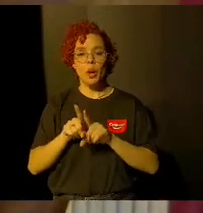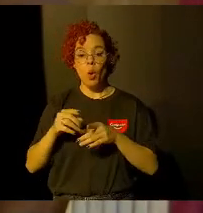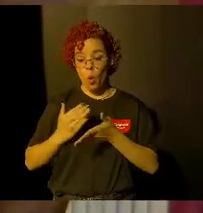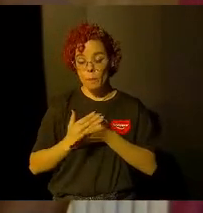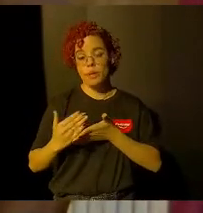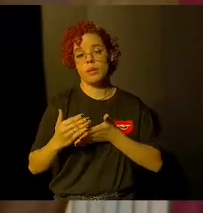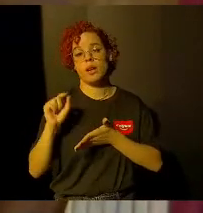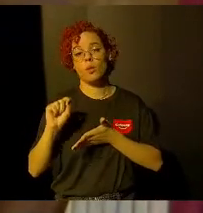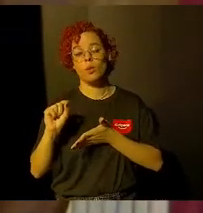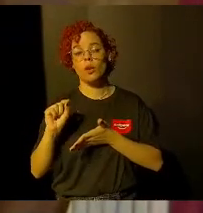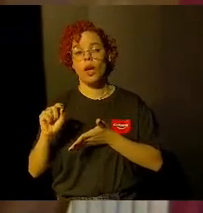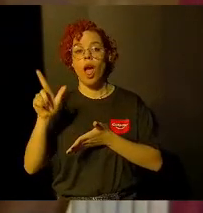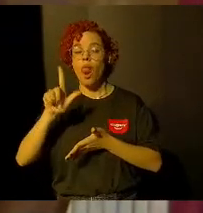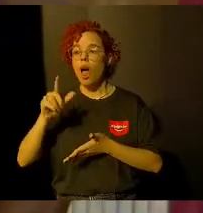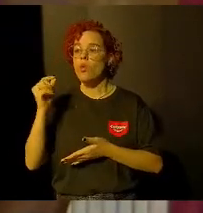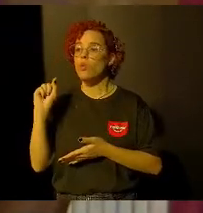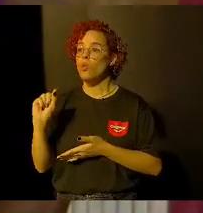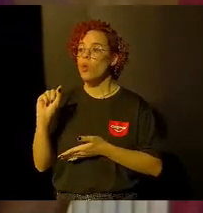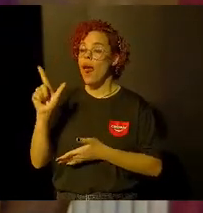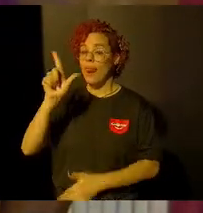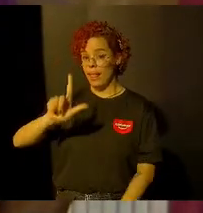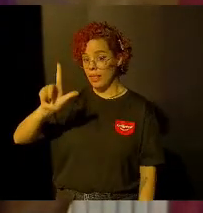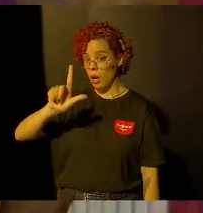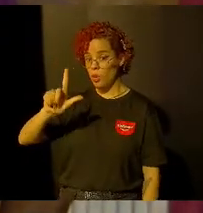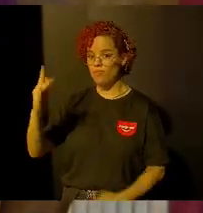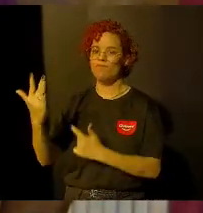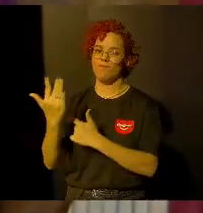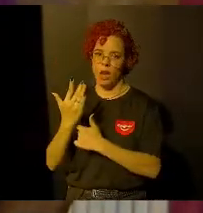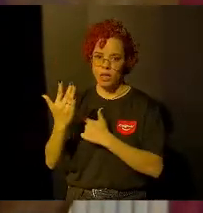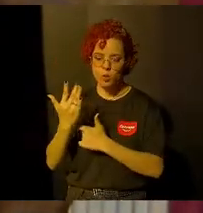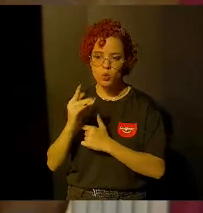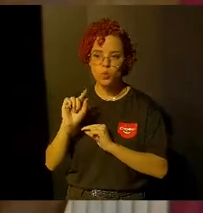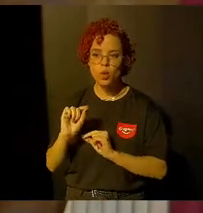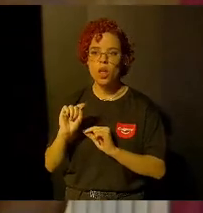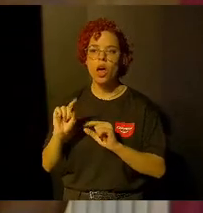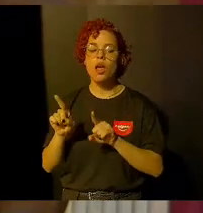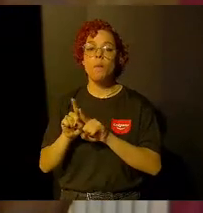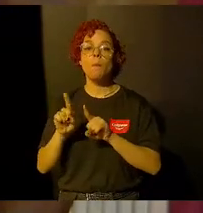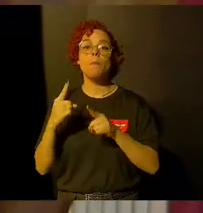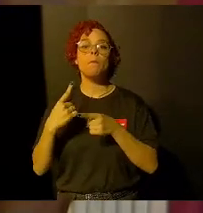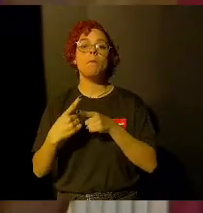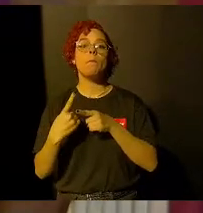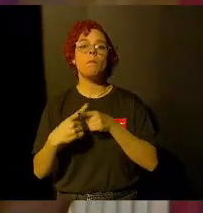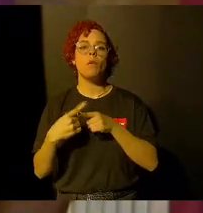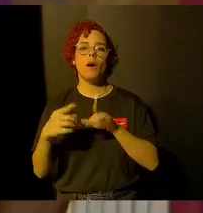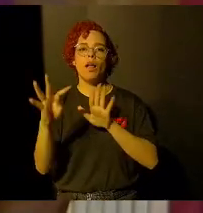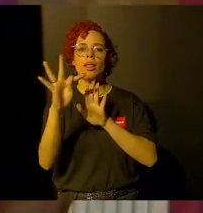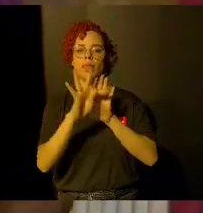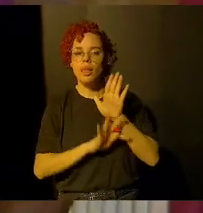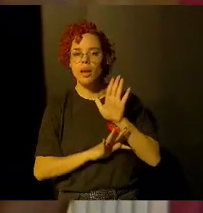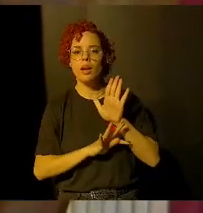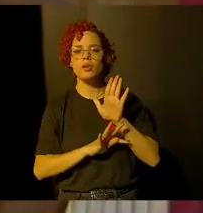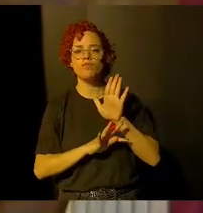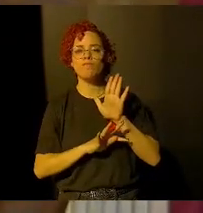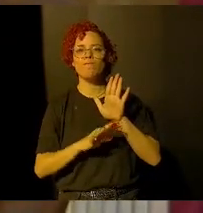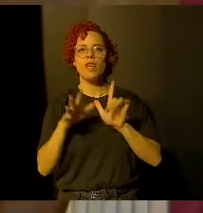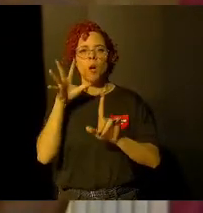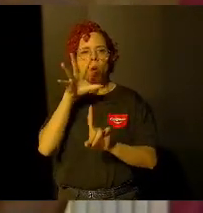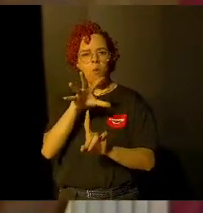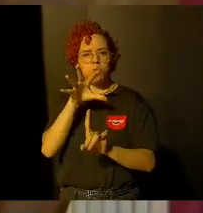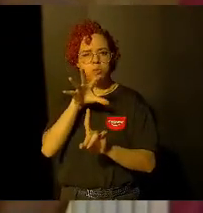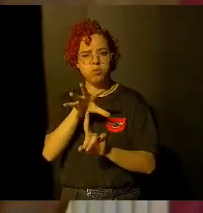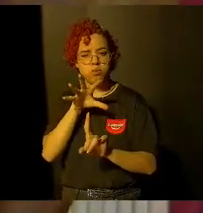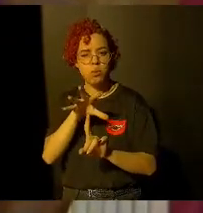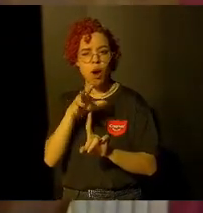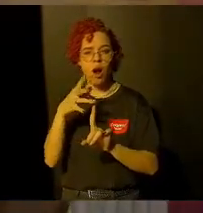E é lógico que a literatura nos ajuda porque o texto literário provoca em quem